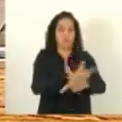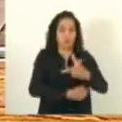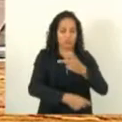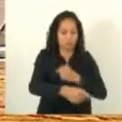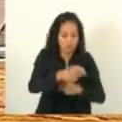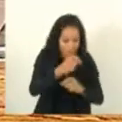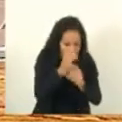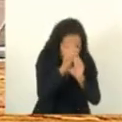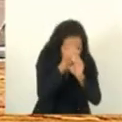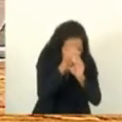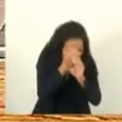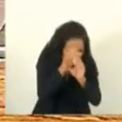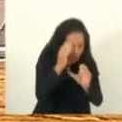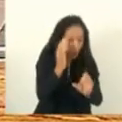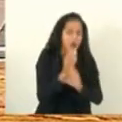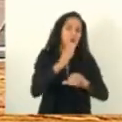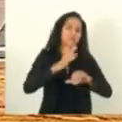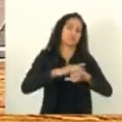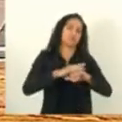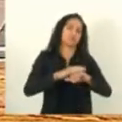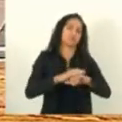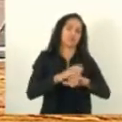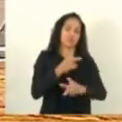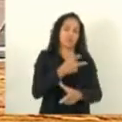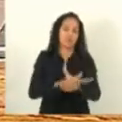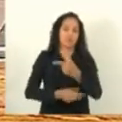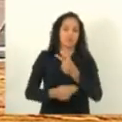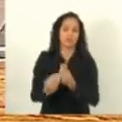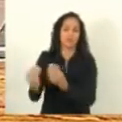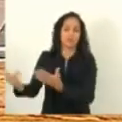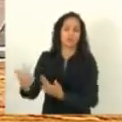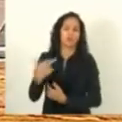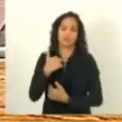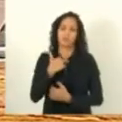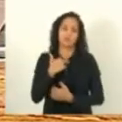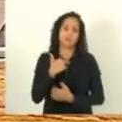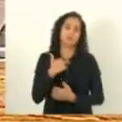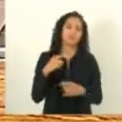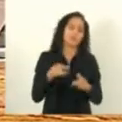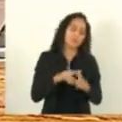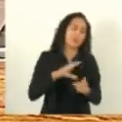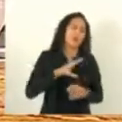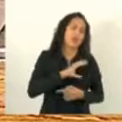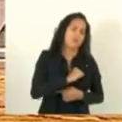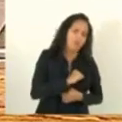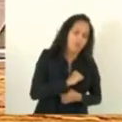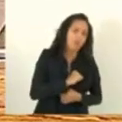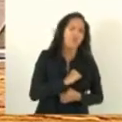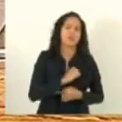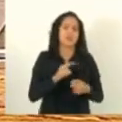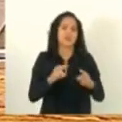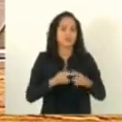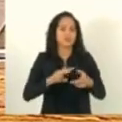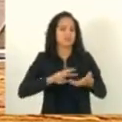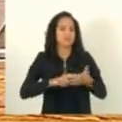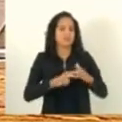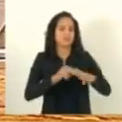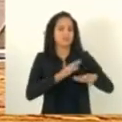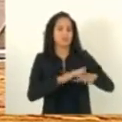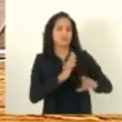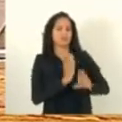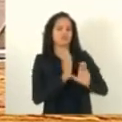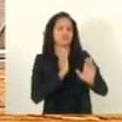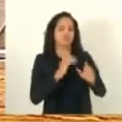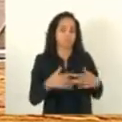exame de sangue. Então, além do ato de amor, também a prevenção de algumas doenças que você poderá ter. O mês de junho